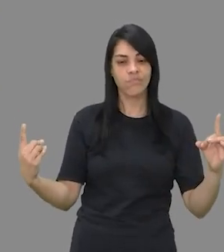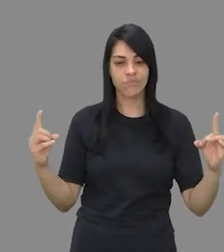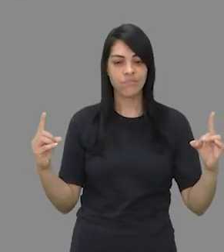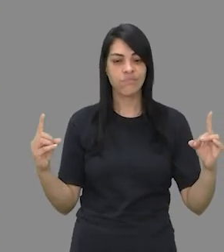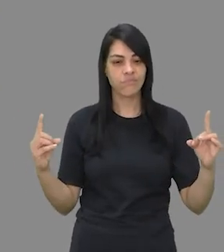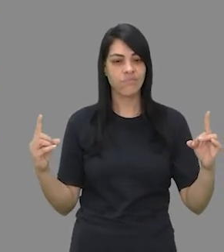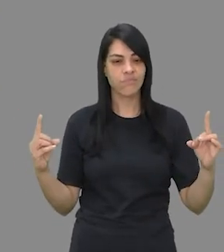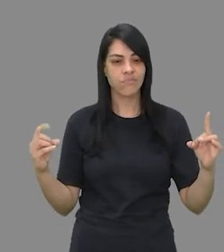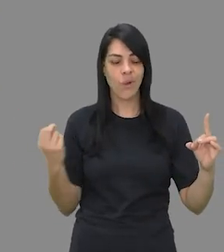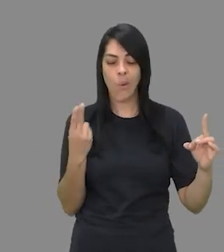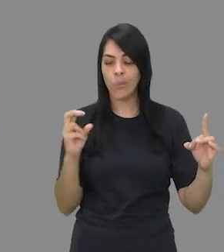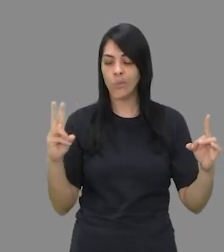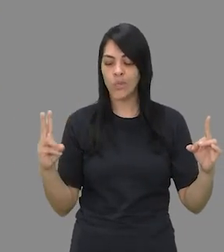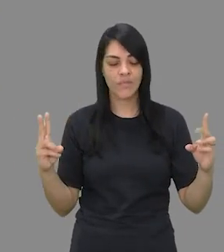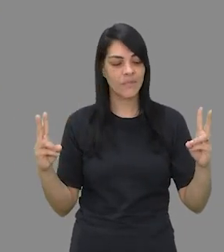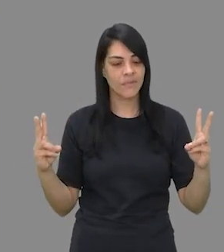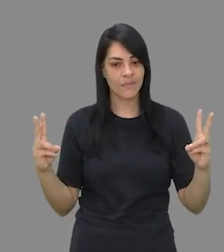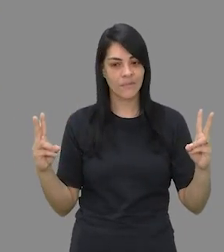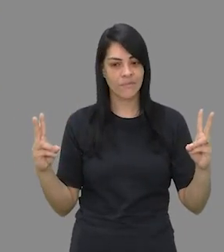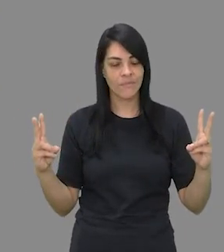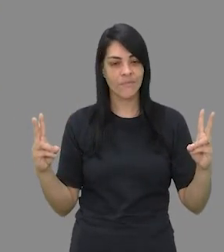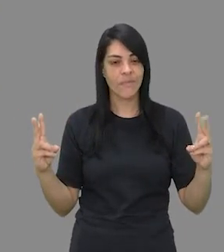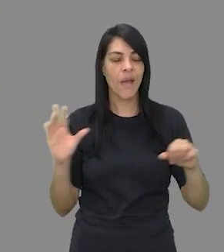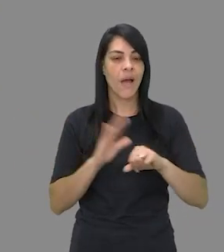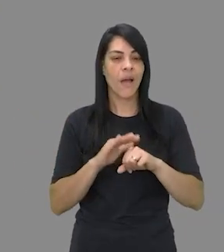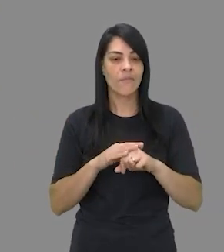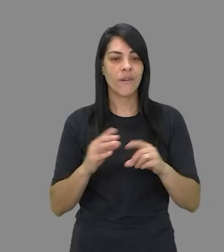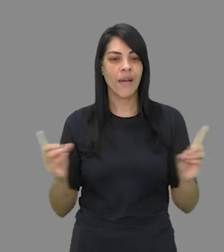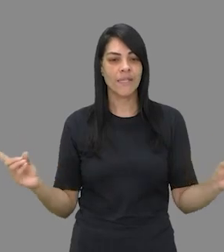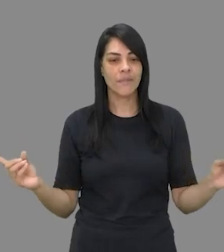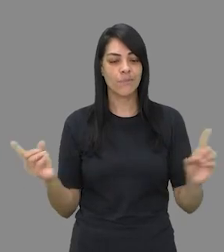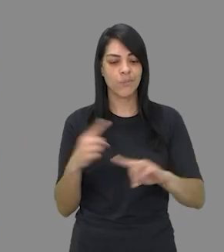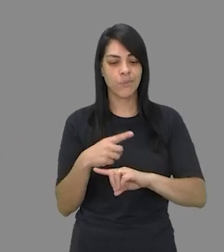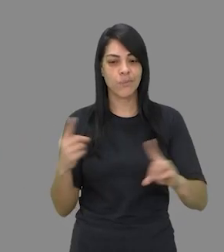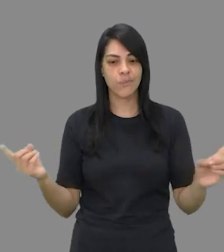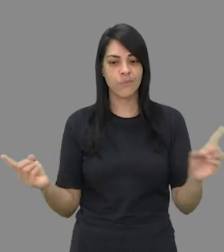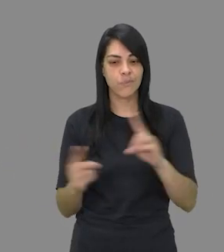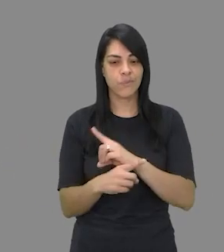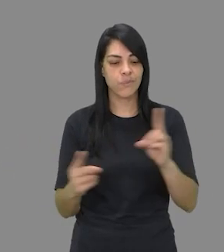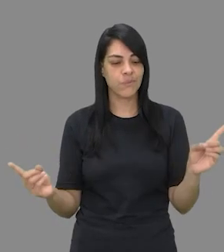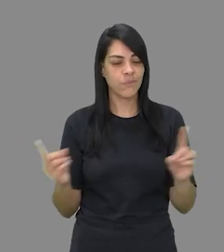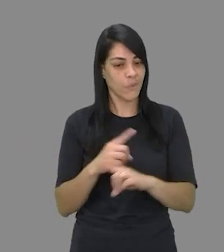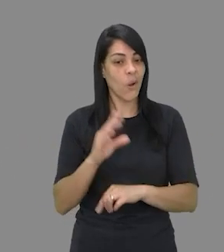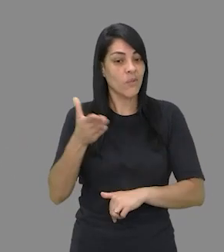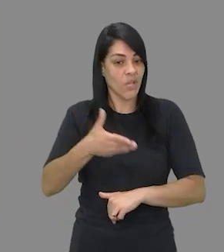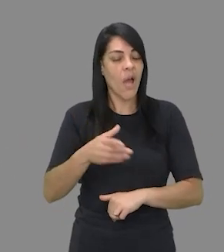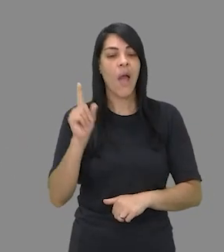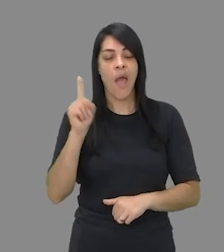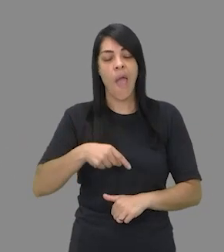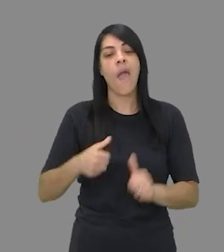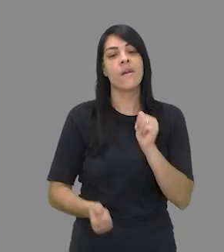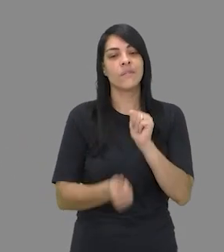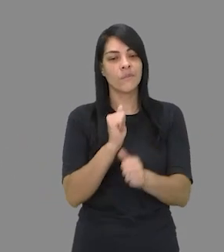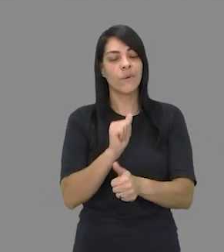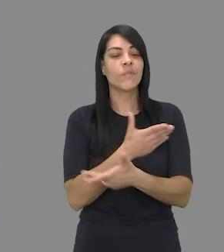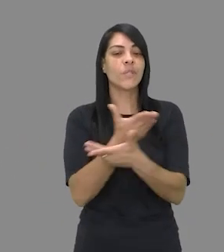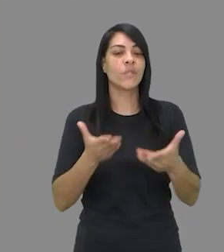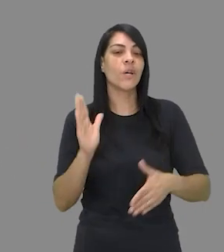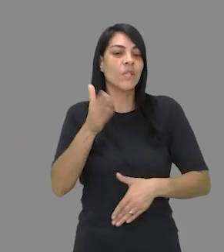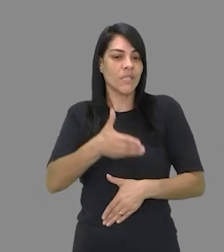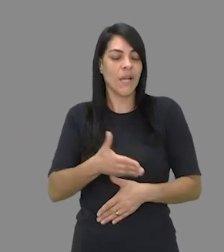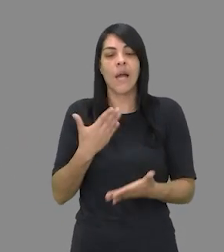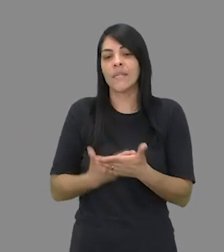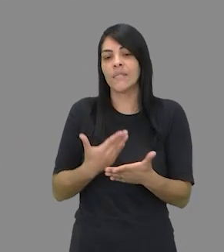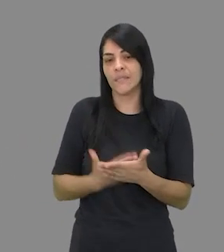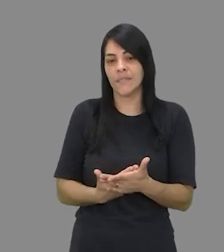em dupla, e aí fazem a transição, tendo como objetivo, já que é um esporte, né, que a gente já estudou na classificação